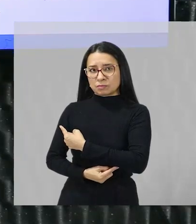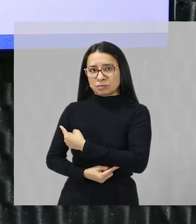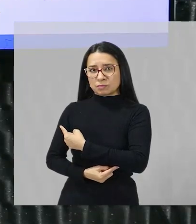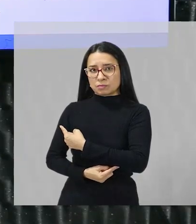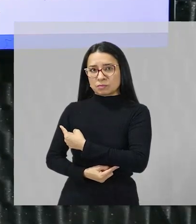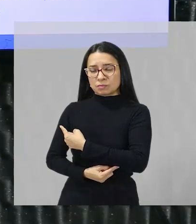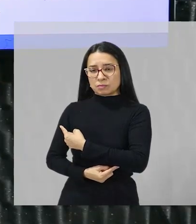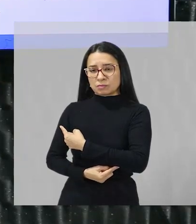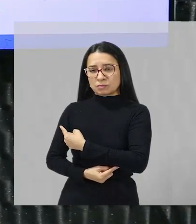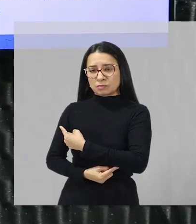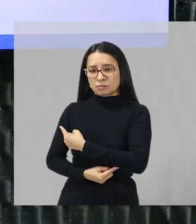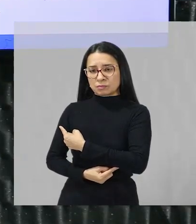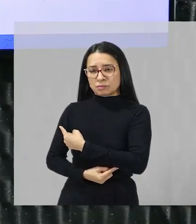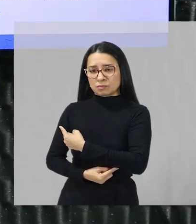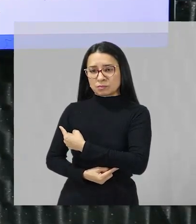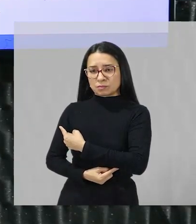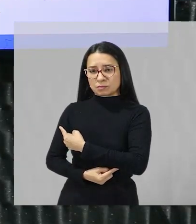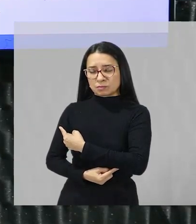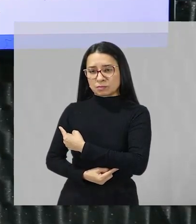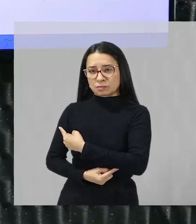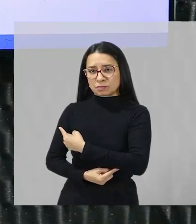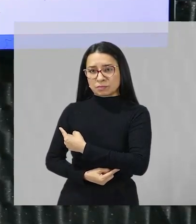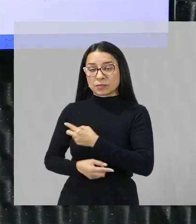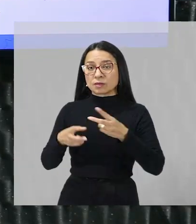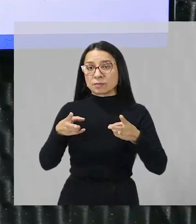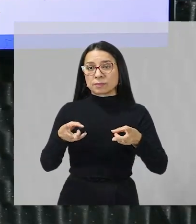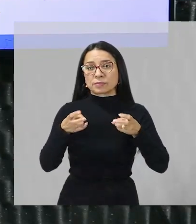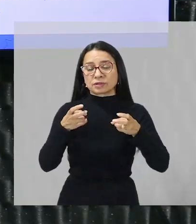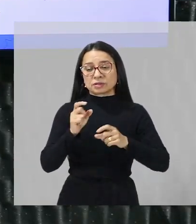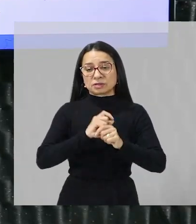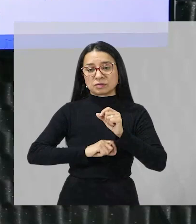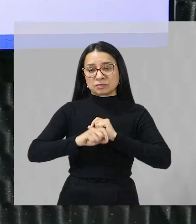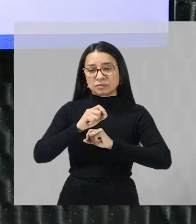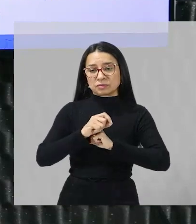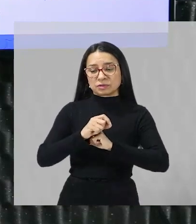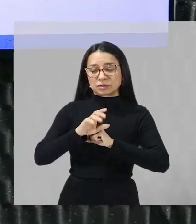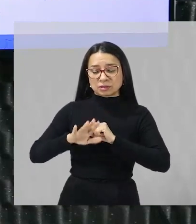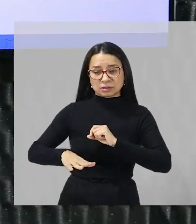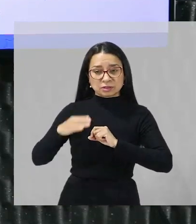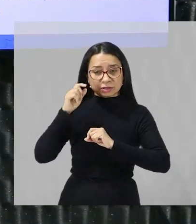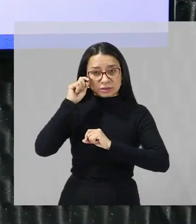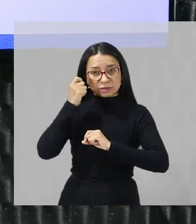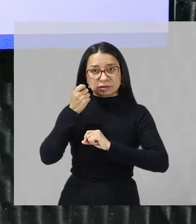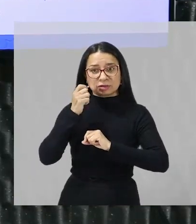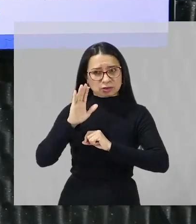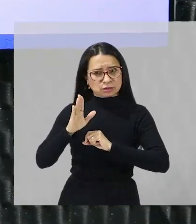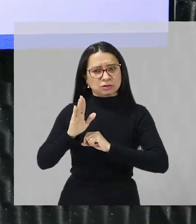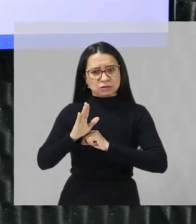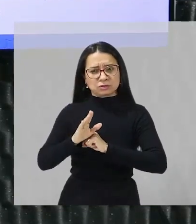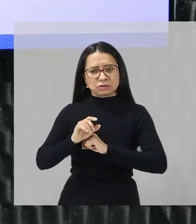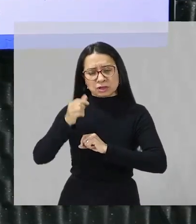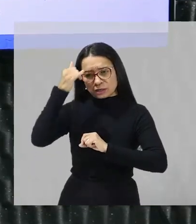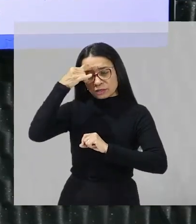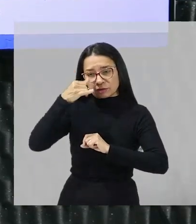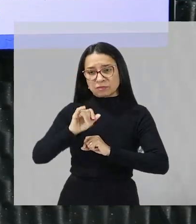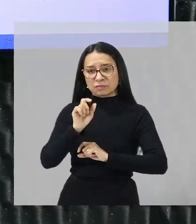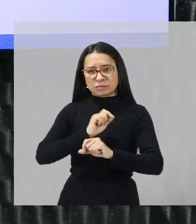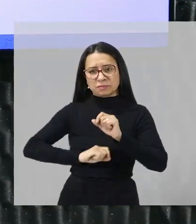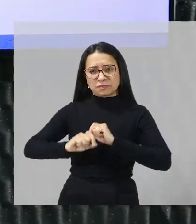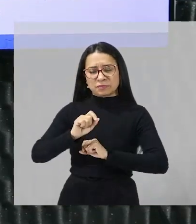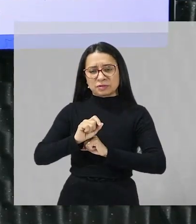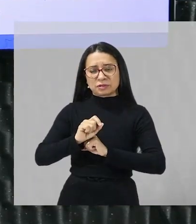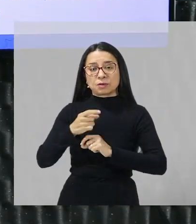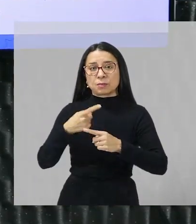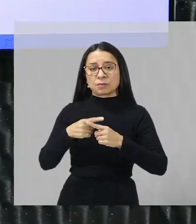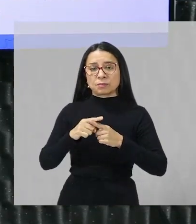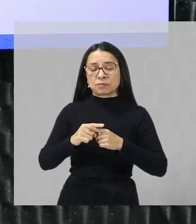ou até profissional do que os homens, né? É muito mais fácil você ver dançarinas do que dançarinos, por exemplo.